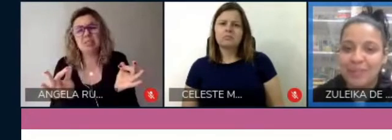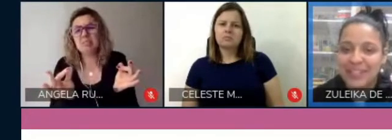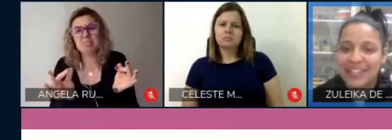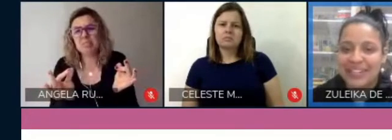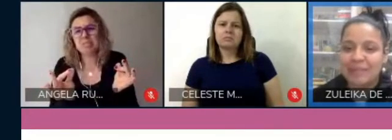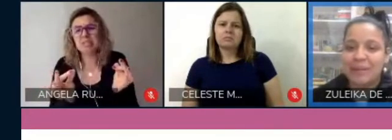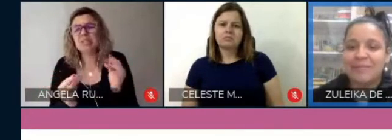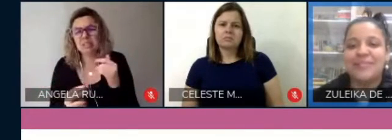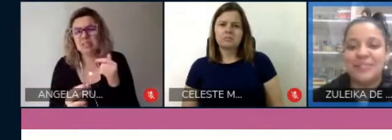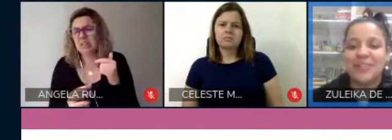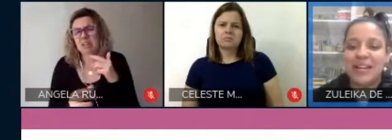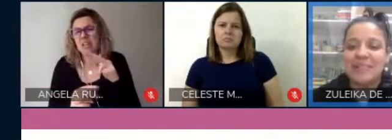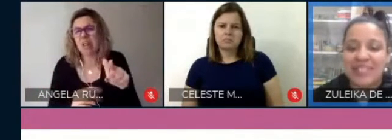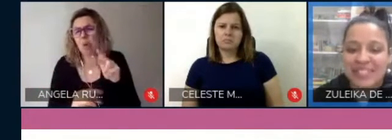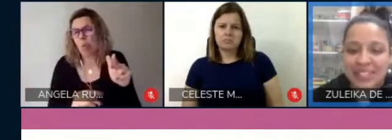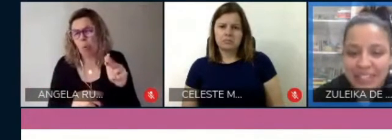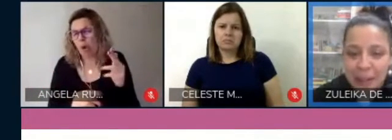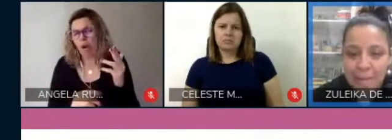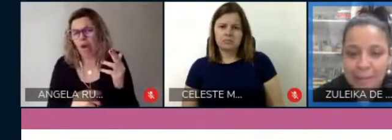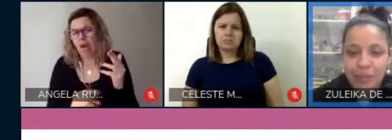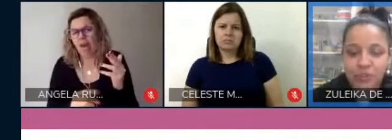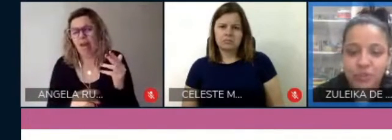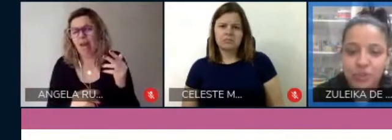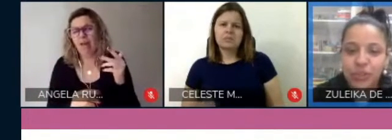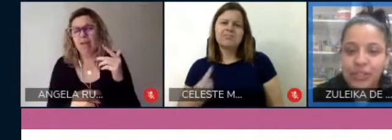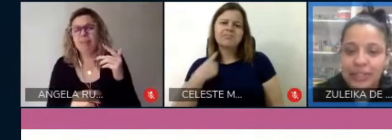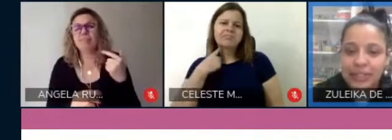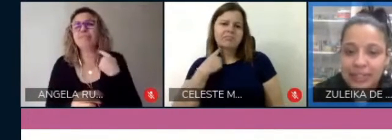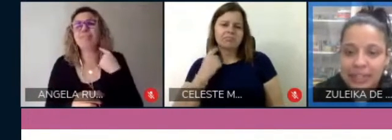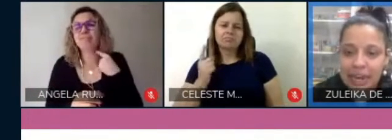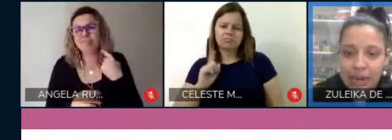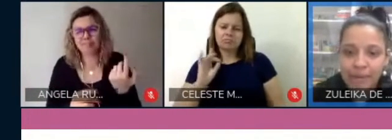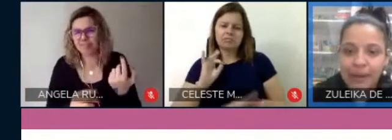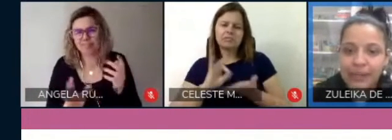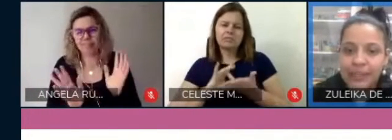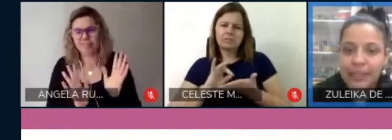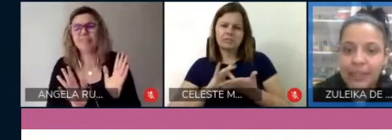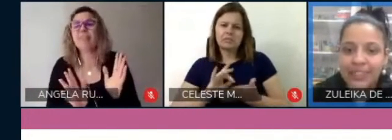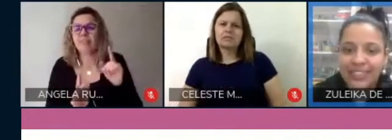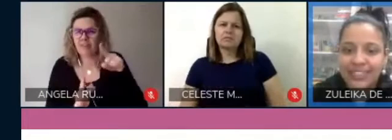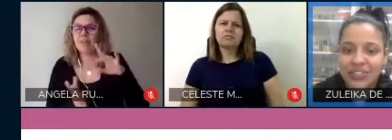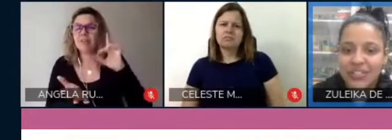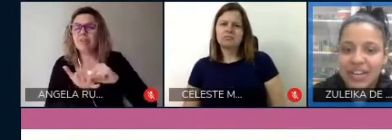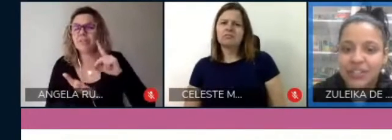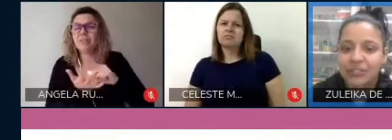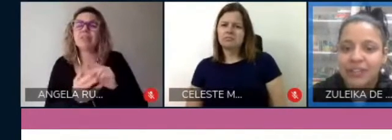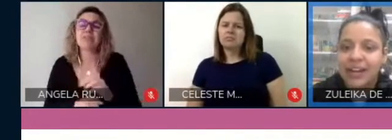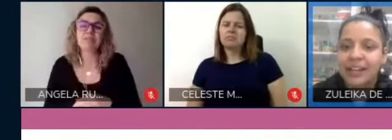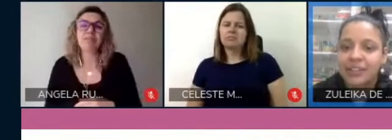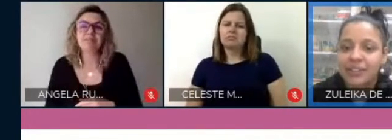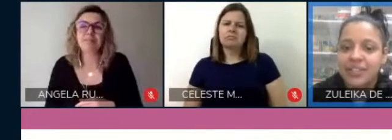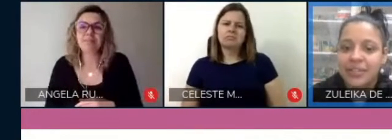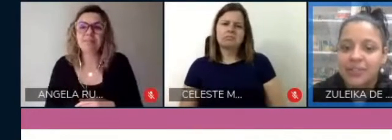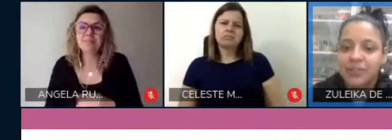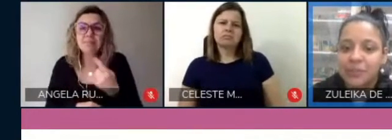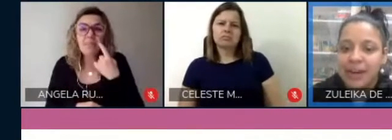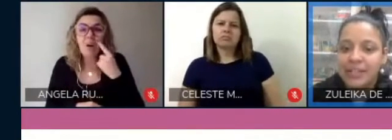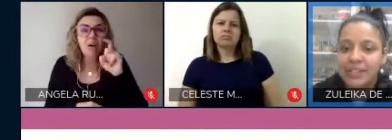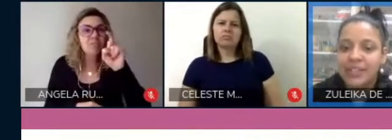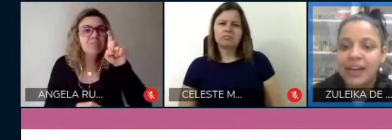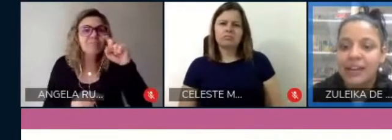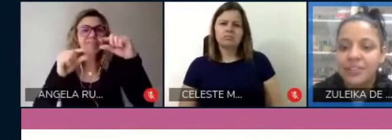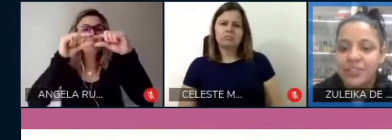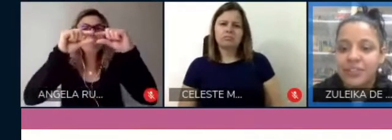é papo de bibliotecária, é papo de usuária mesmo. Eu vou na aba que diz ativar